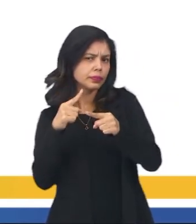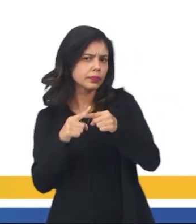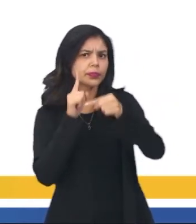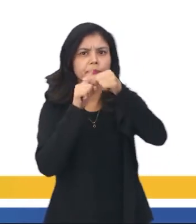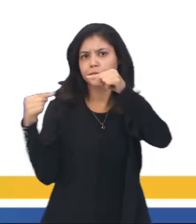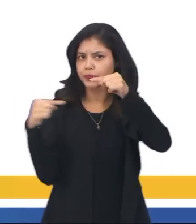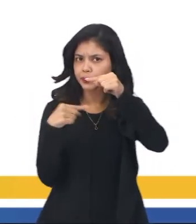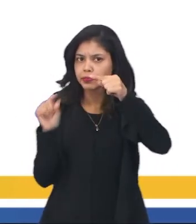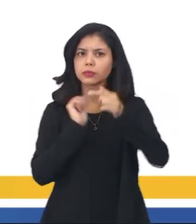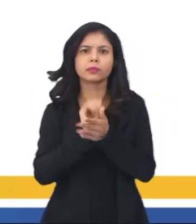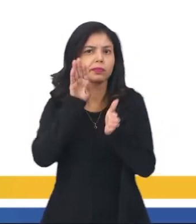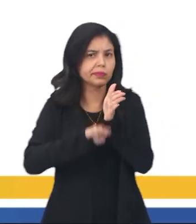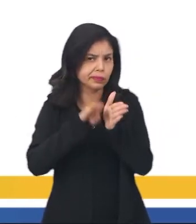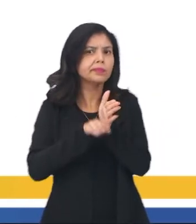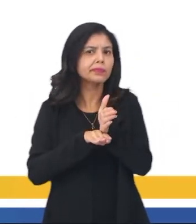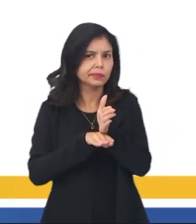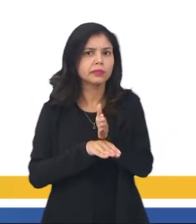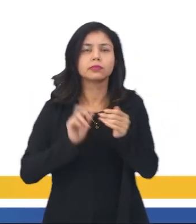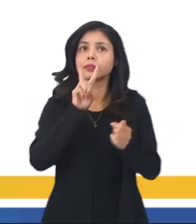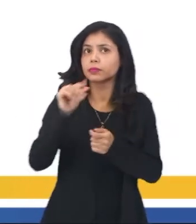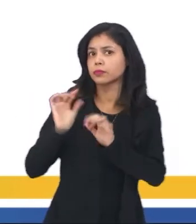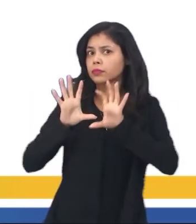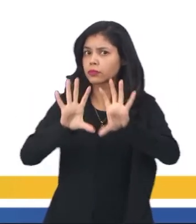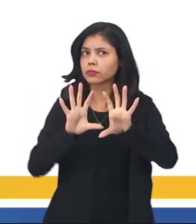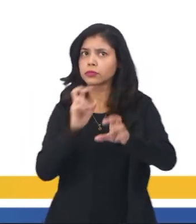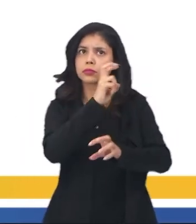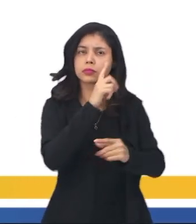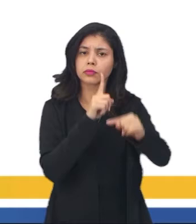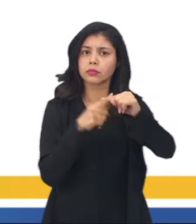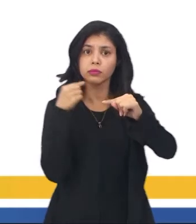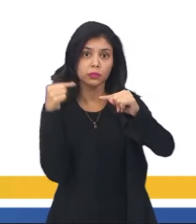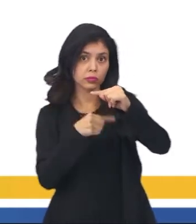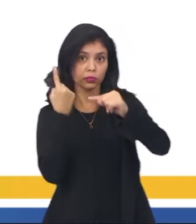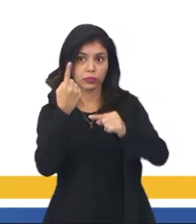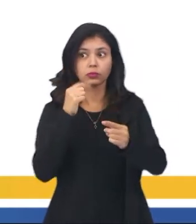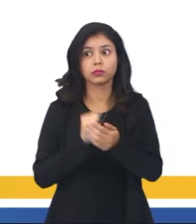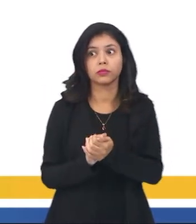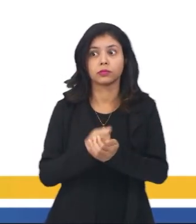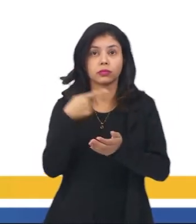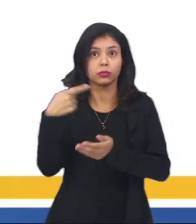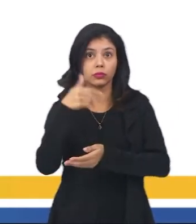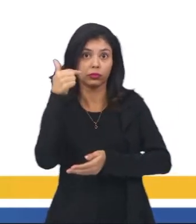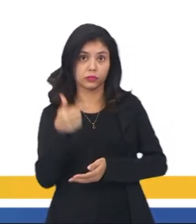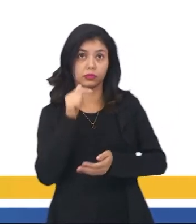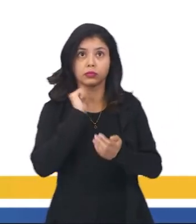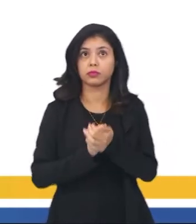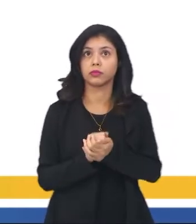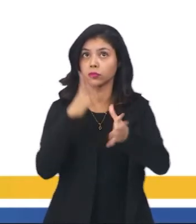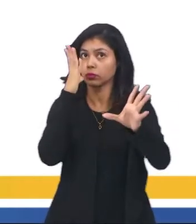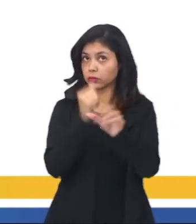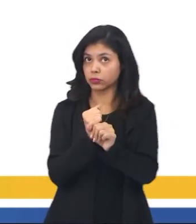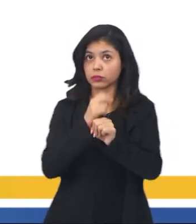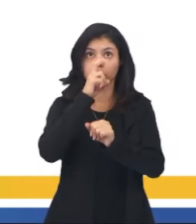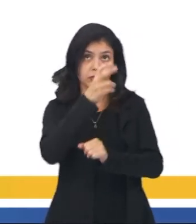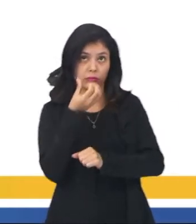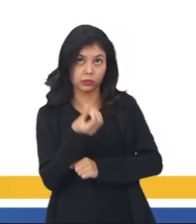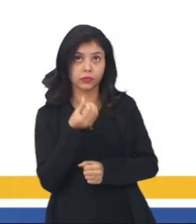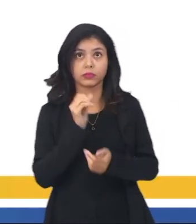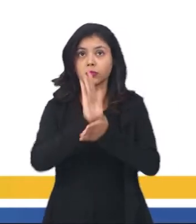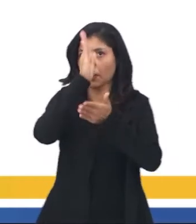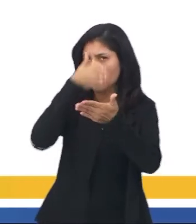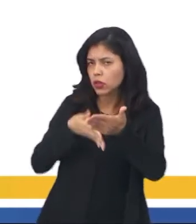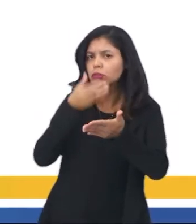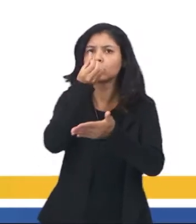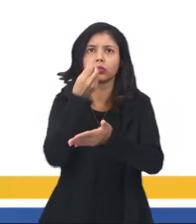que eu vou somar e depois subtrair. Então, vai ficar 5 mais 1 dividido para 2. E quando você soma, vai ser igual a 6. E a metade